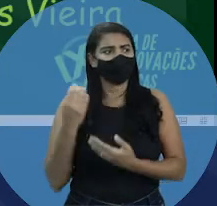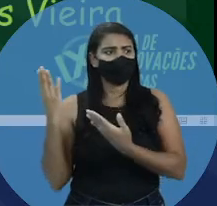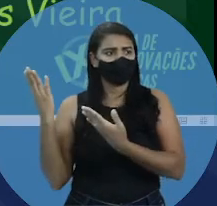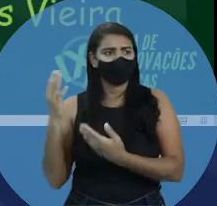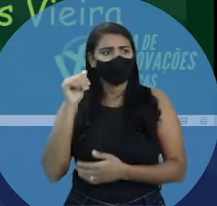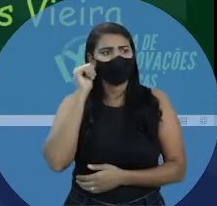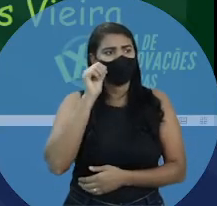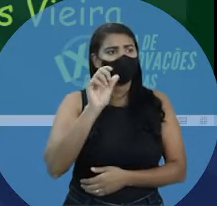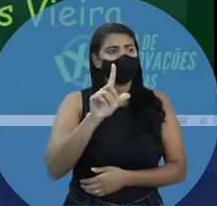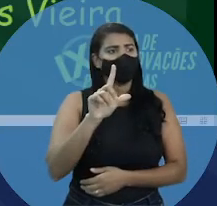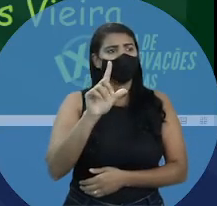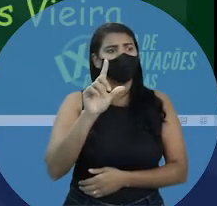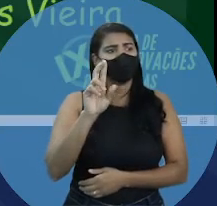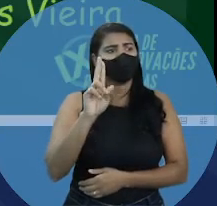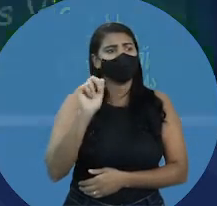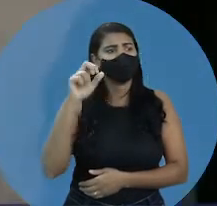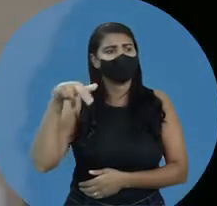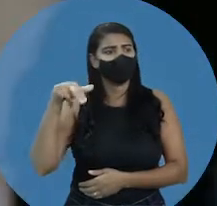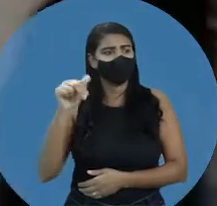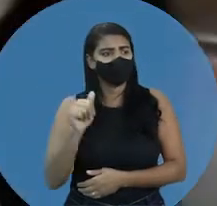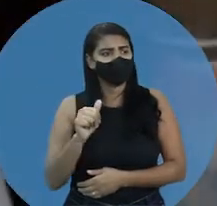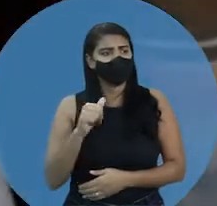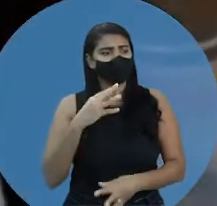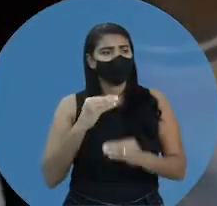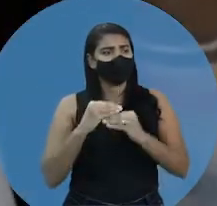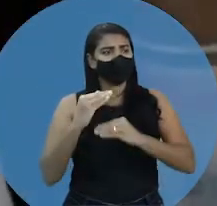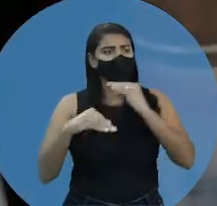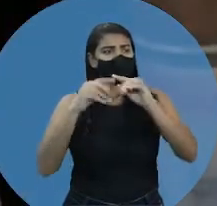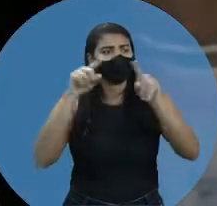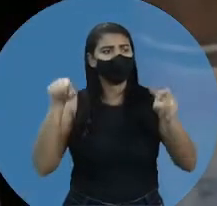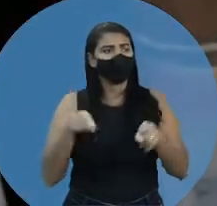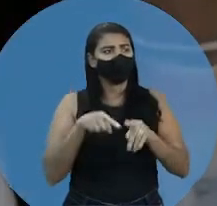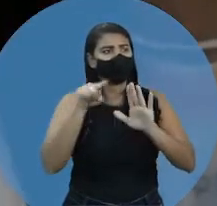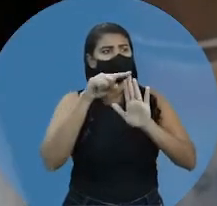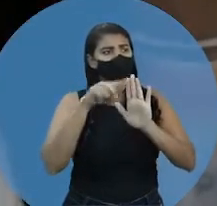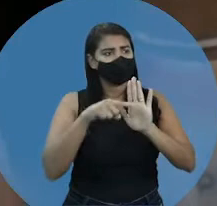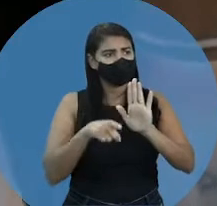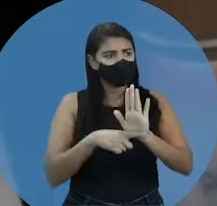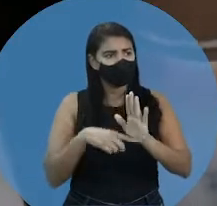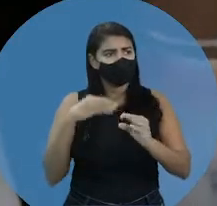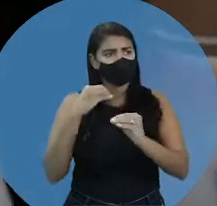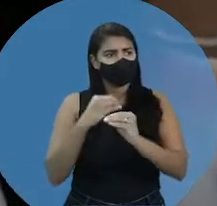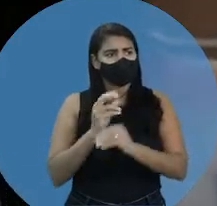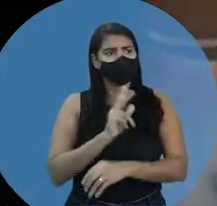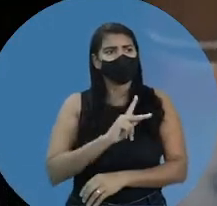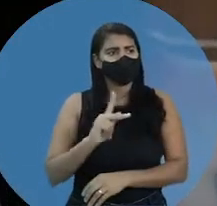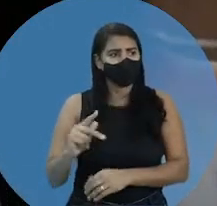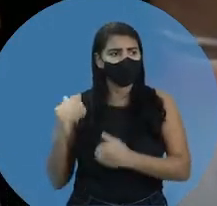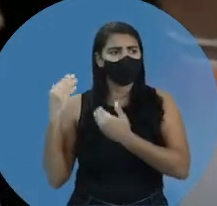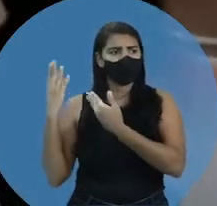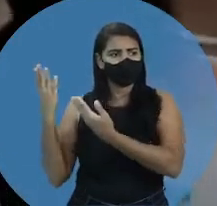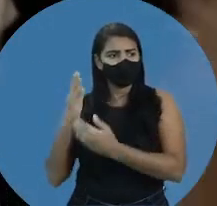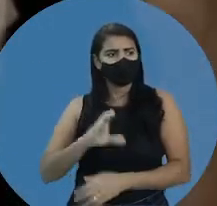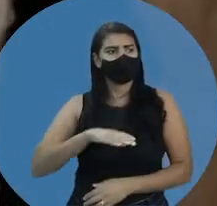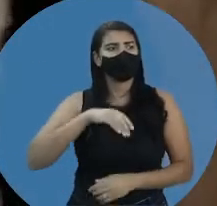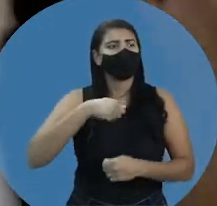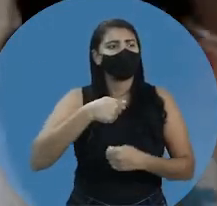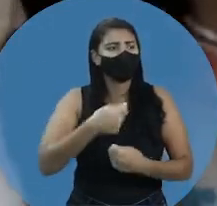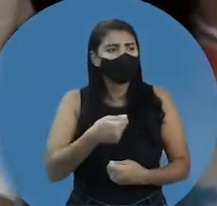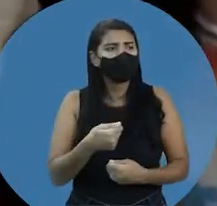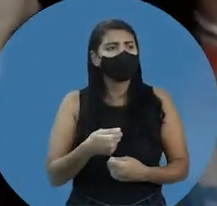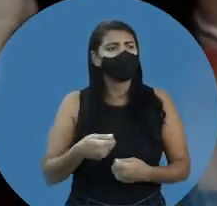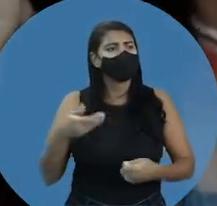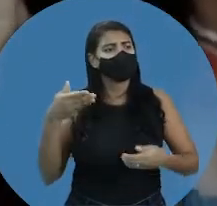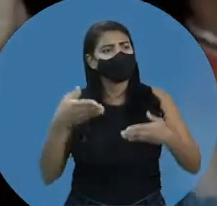Luana, né, que desenvolveram junto comigo todo o projeto, né, se dedicaram bastante no projeto,